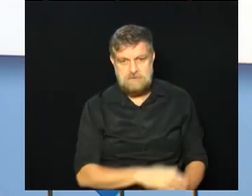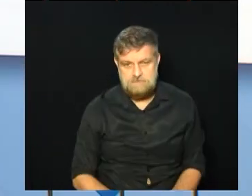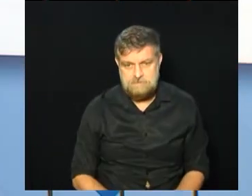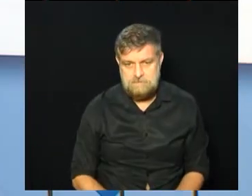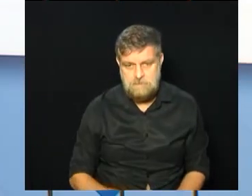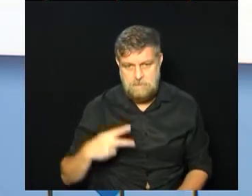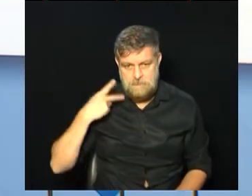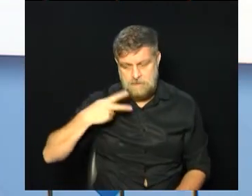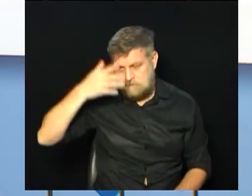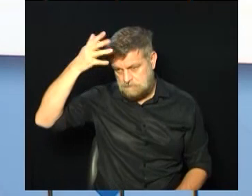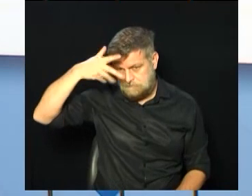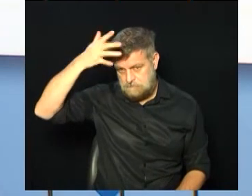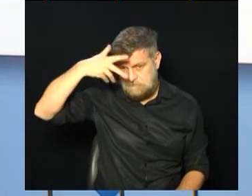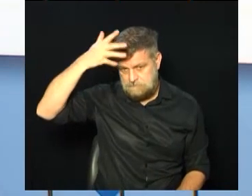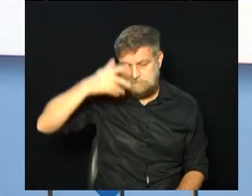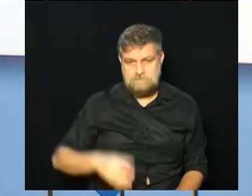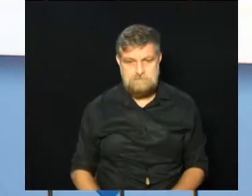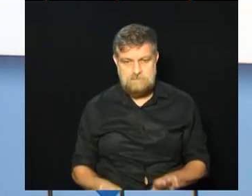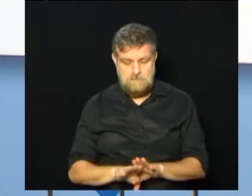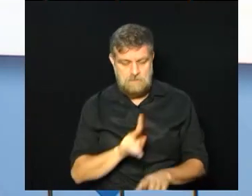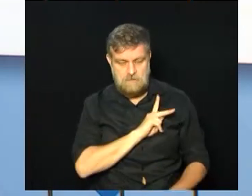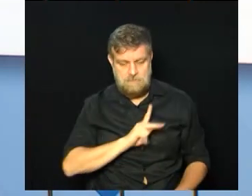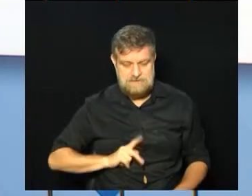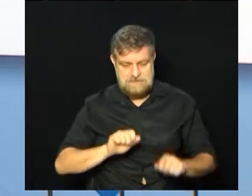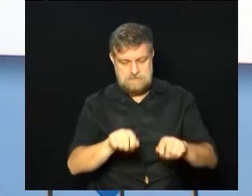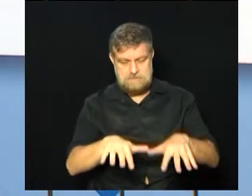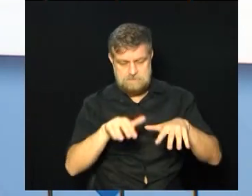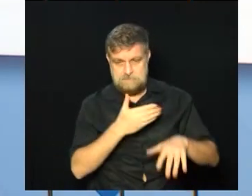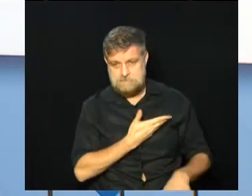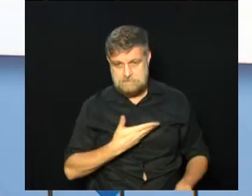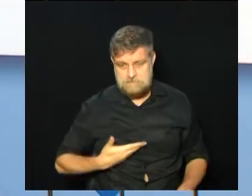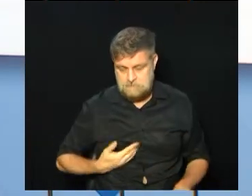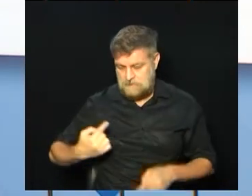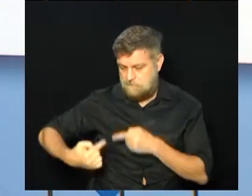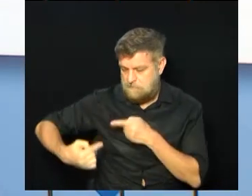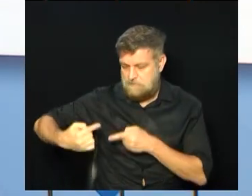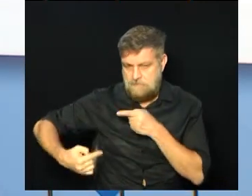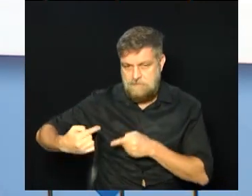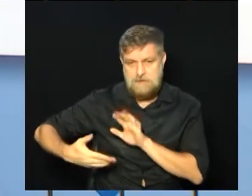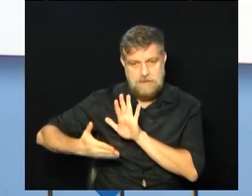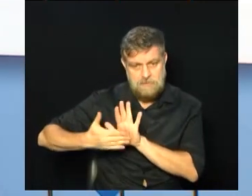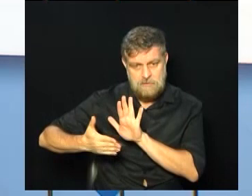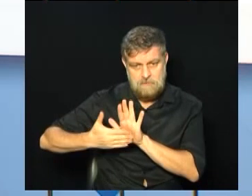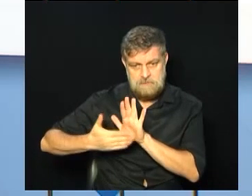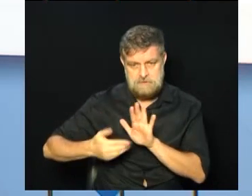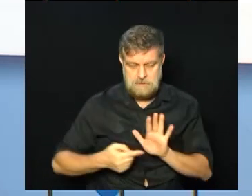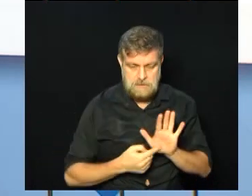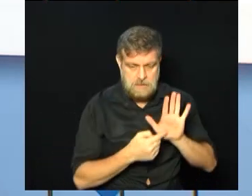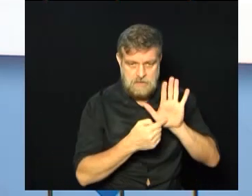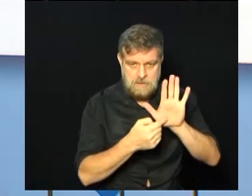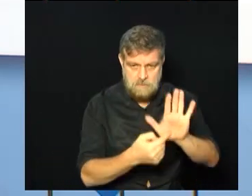O vereador Rodrigo da Farmadic, que presidiu a audiência pública que discutiu essa proposta e apresentou